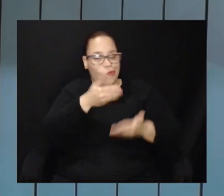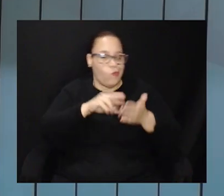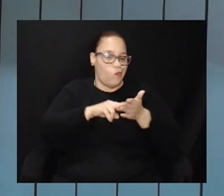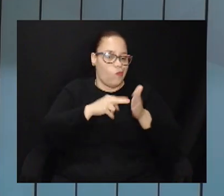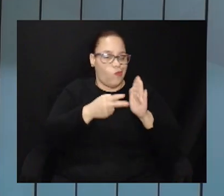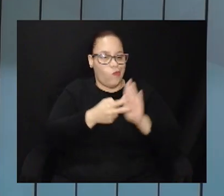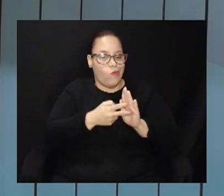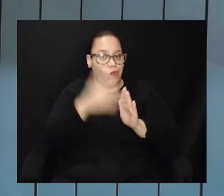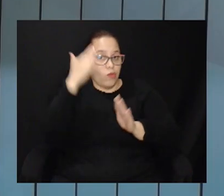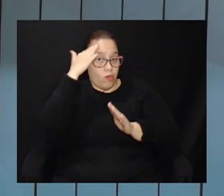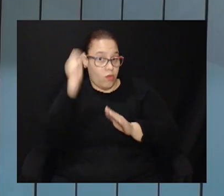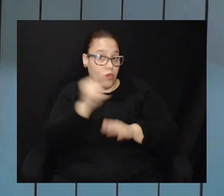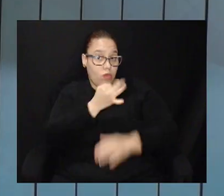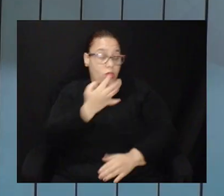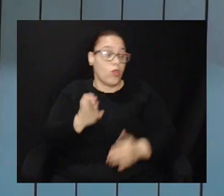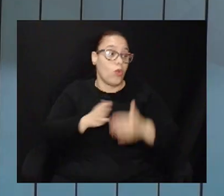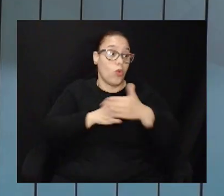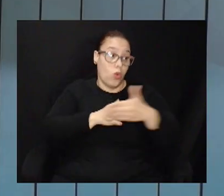que é o limite?